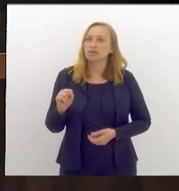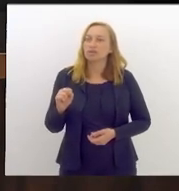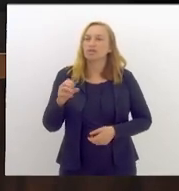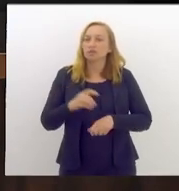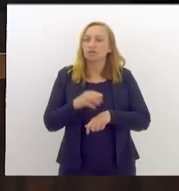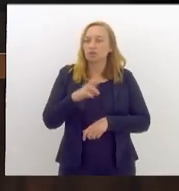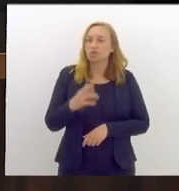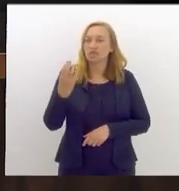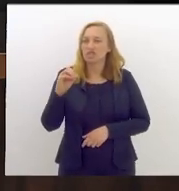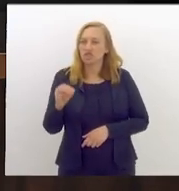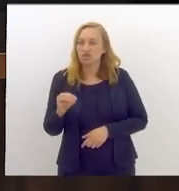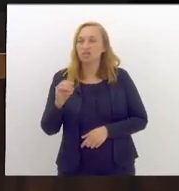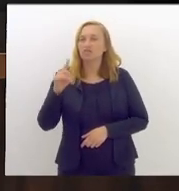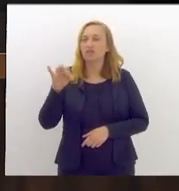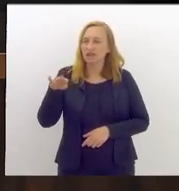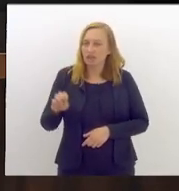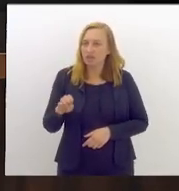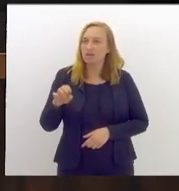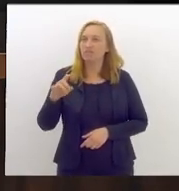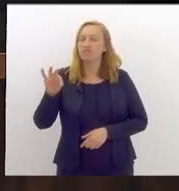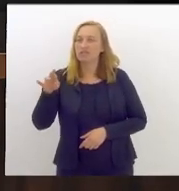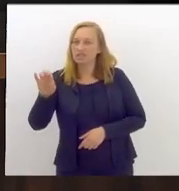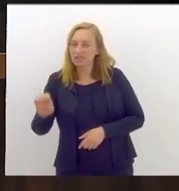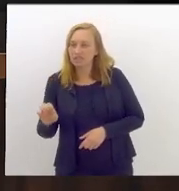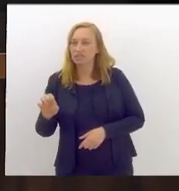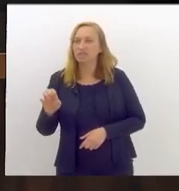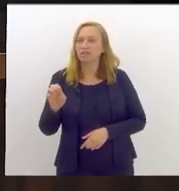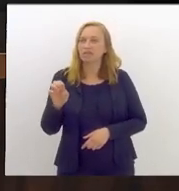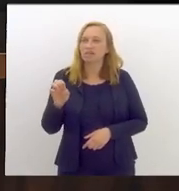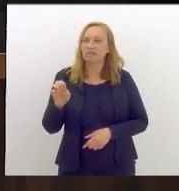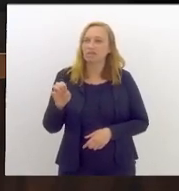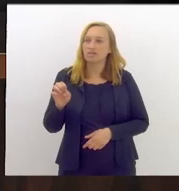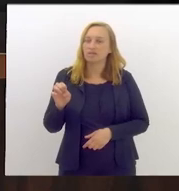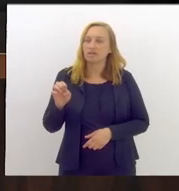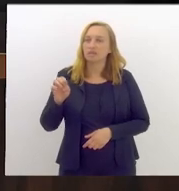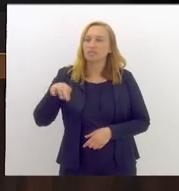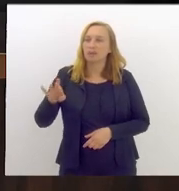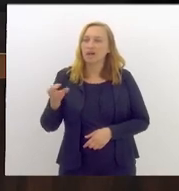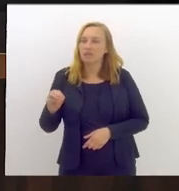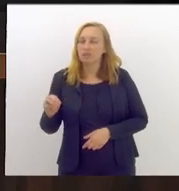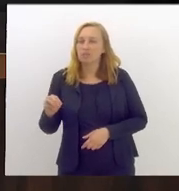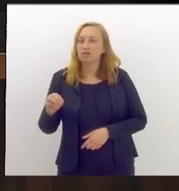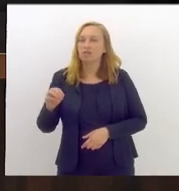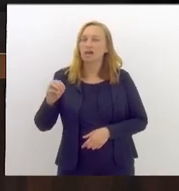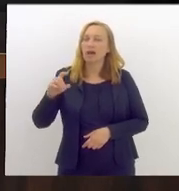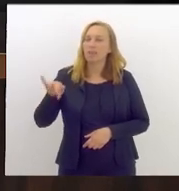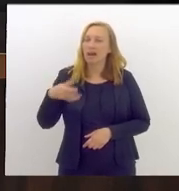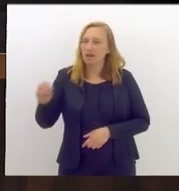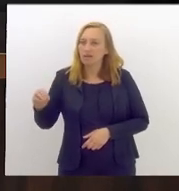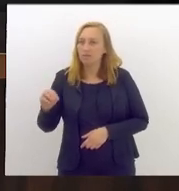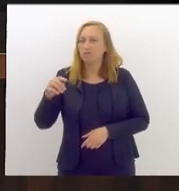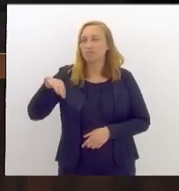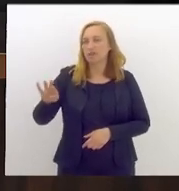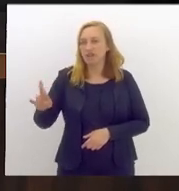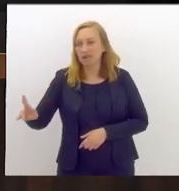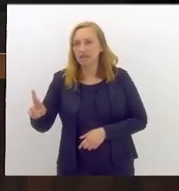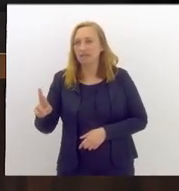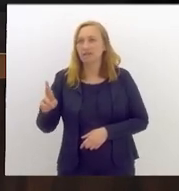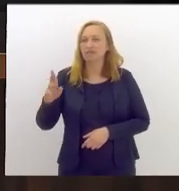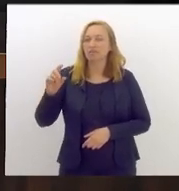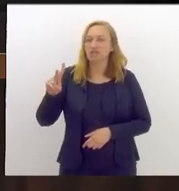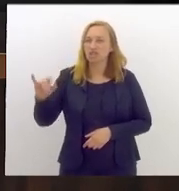Doutor Serginho Felipe Soares Franciane Mota Márcio canela Marcos Abraão Marcos Mili Marcos